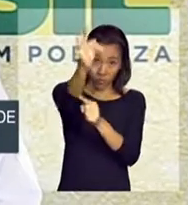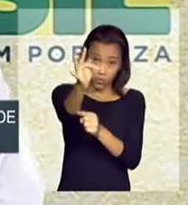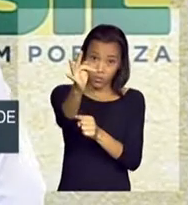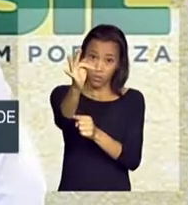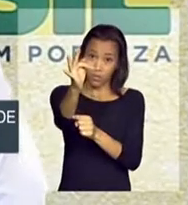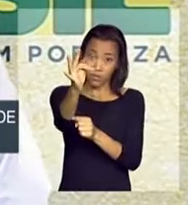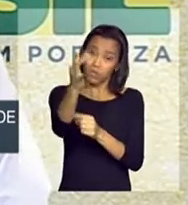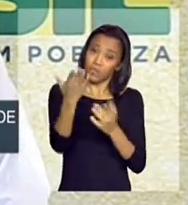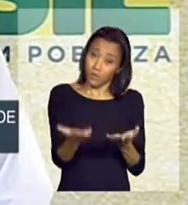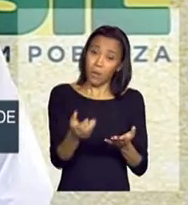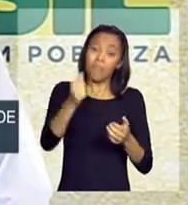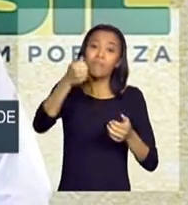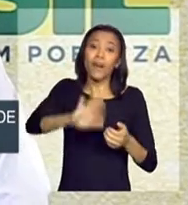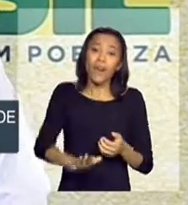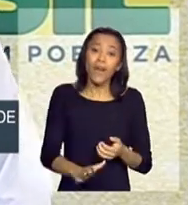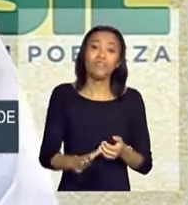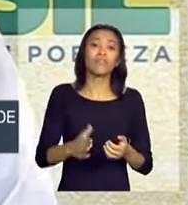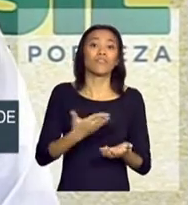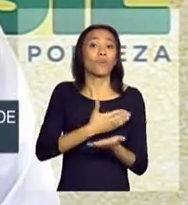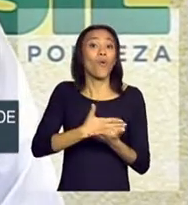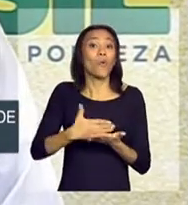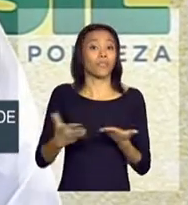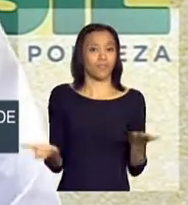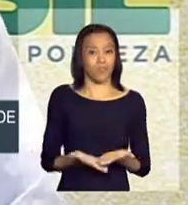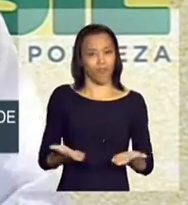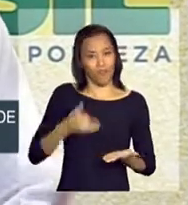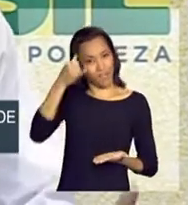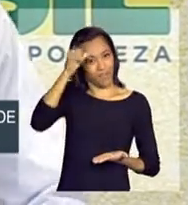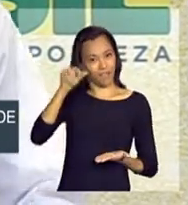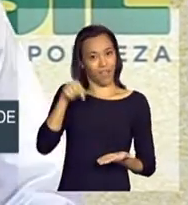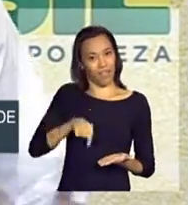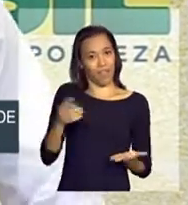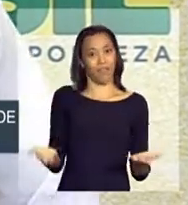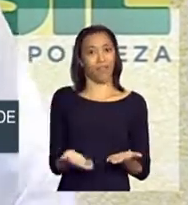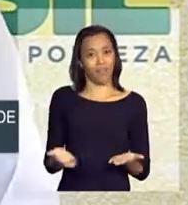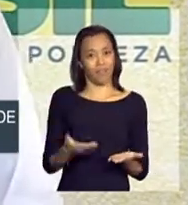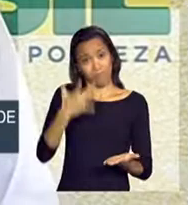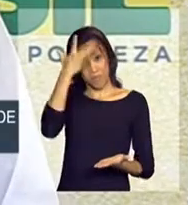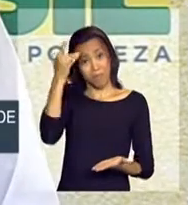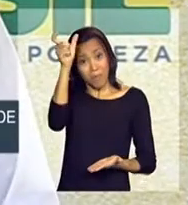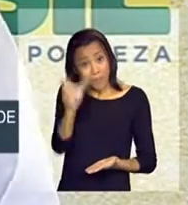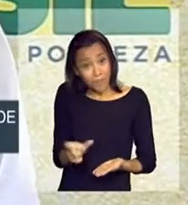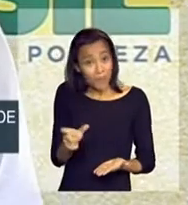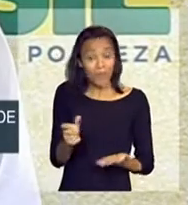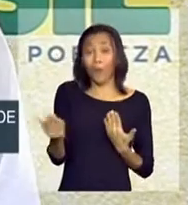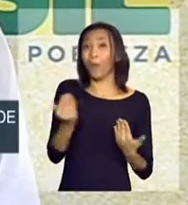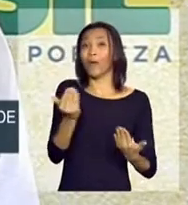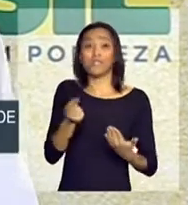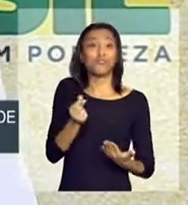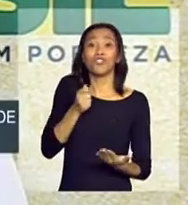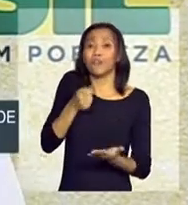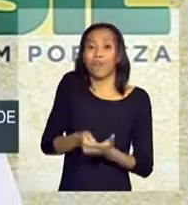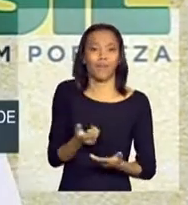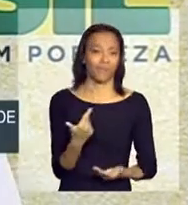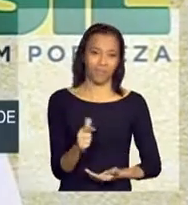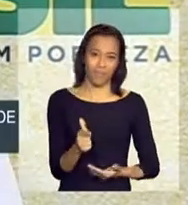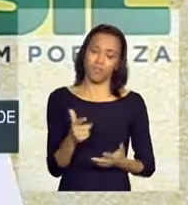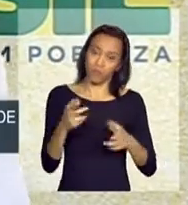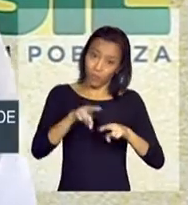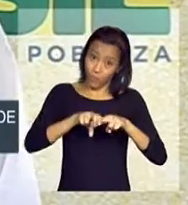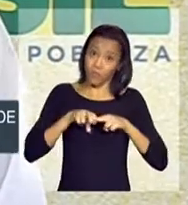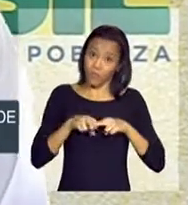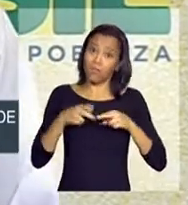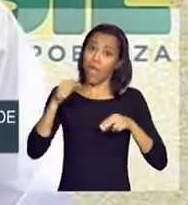é muito mais barato você tratar de forma preventiva e para pessoa aí não tem nem comparação e não tem dinheiro que pague portanto